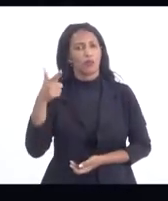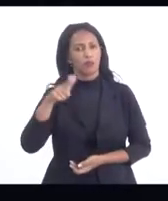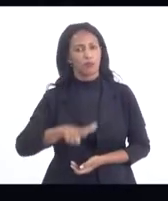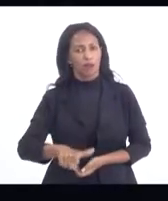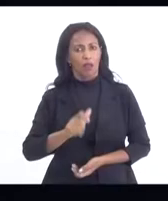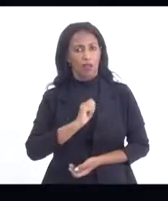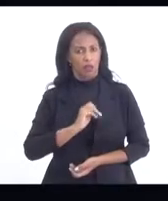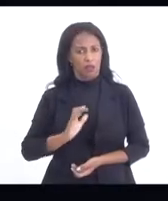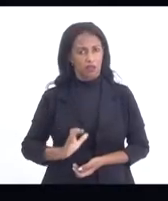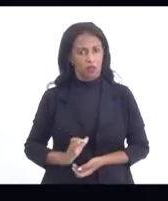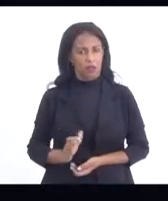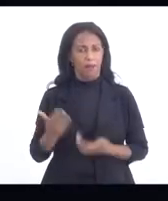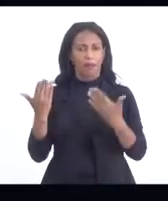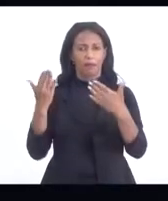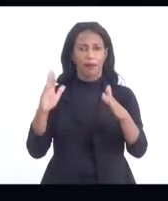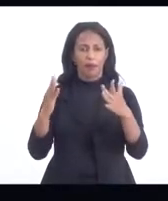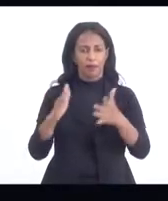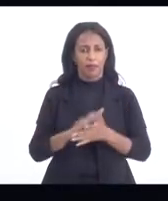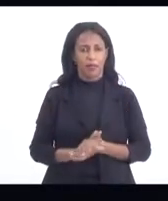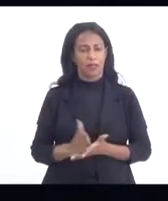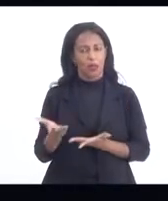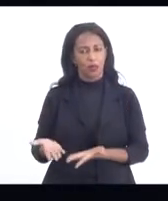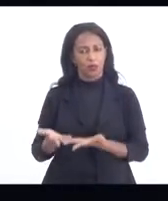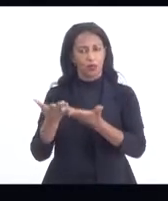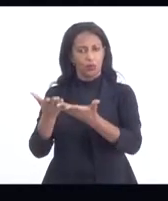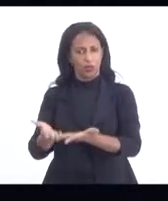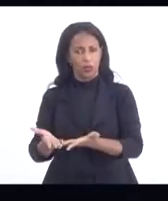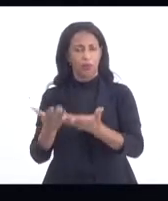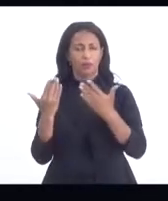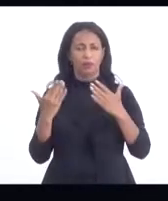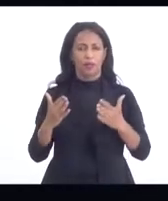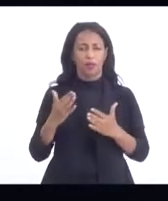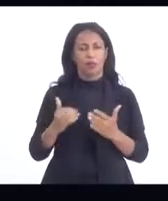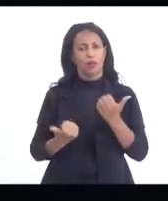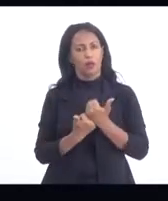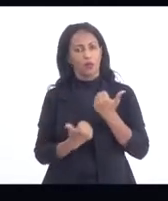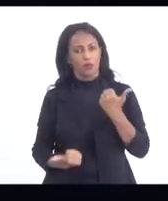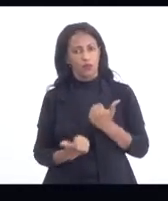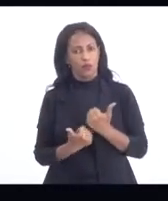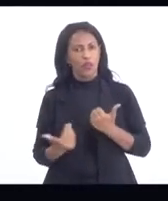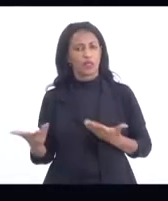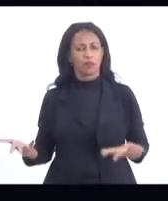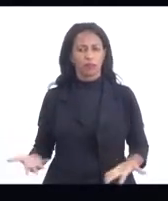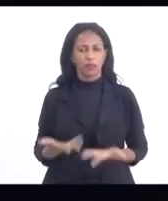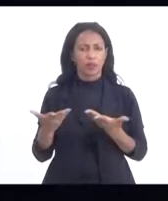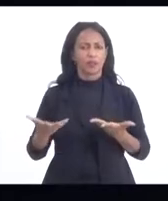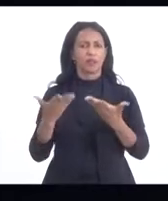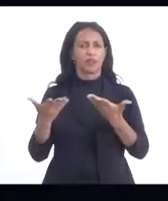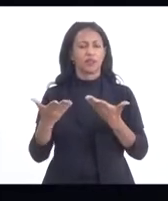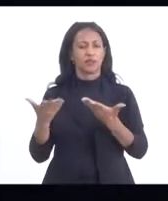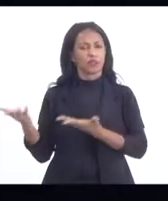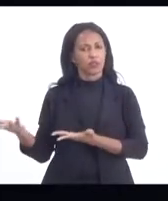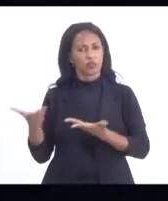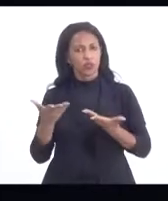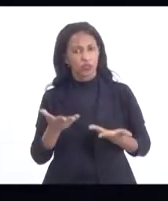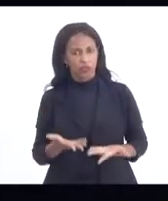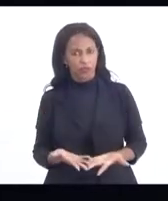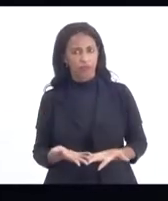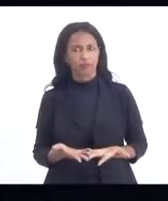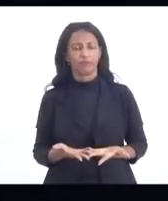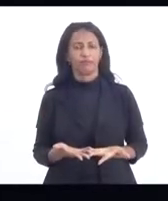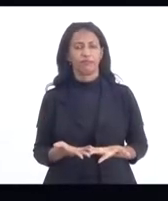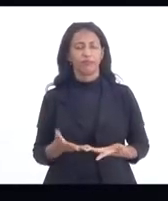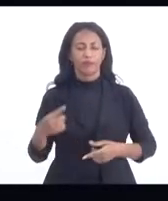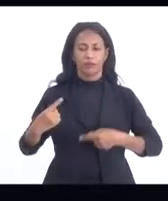André Siciliano, parabenizar o senhor, parabenizar o Jair Bittencourt por essa iniciativa de trazer, né,